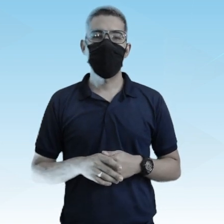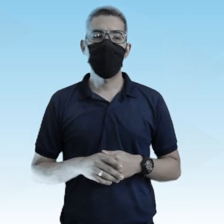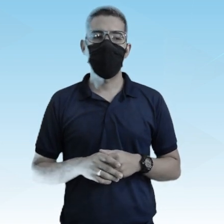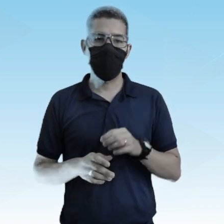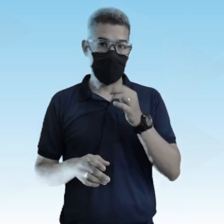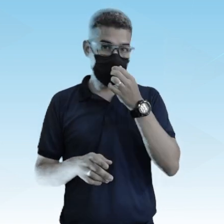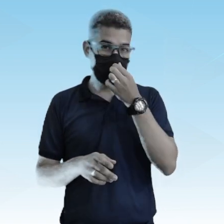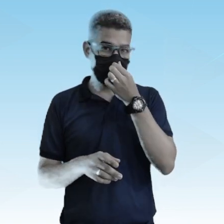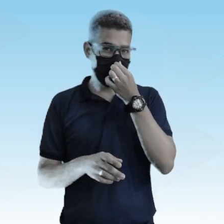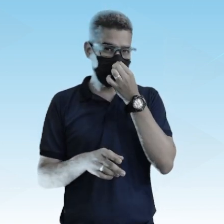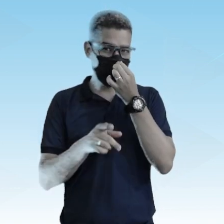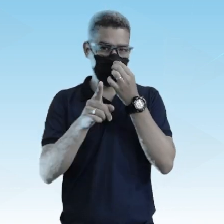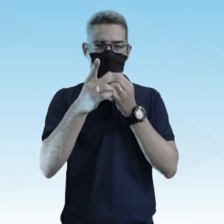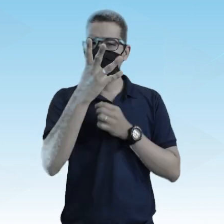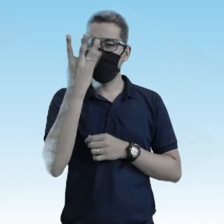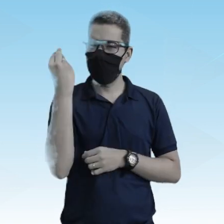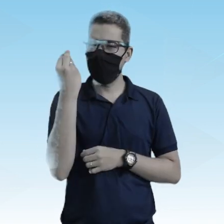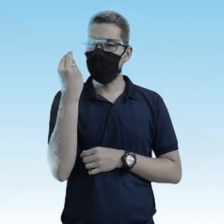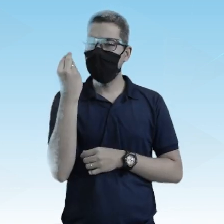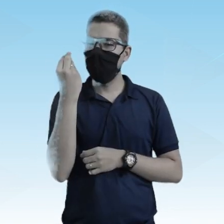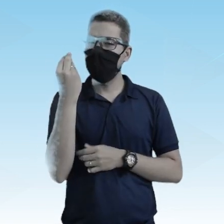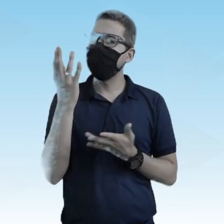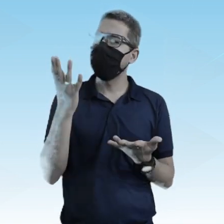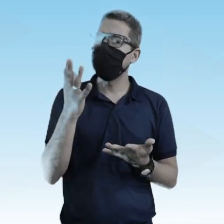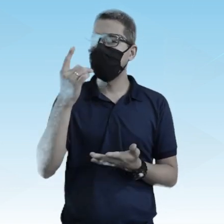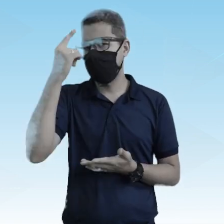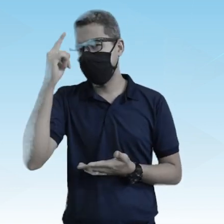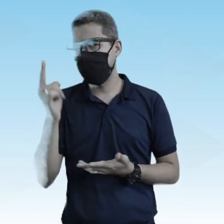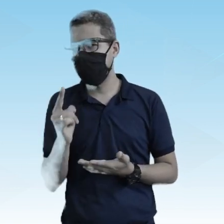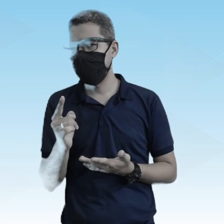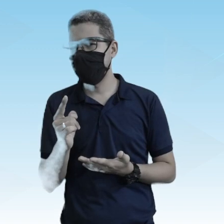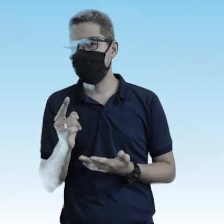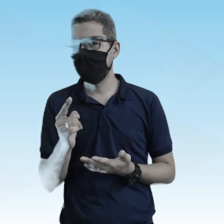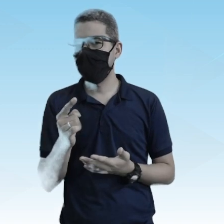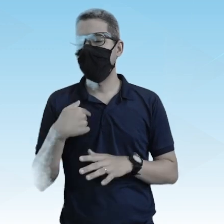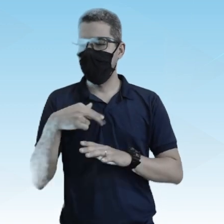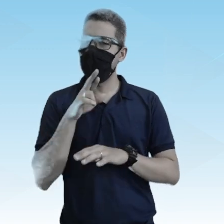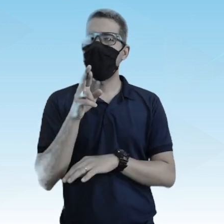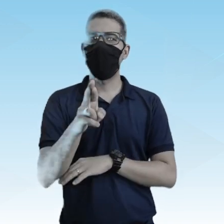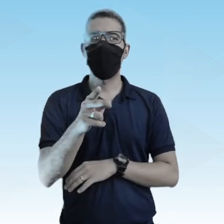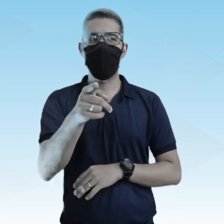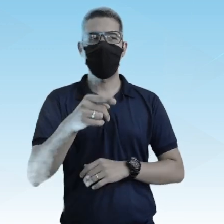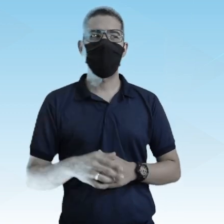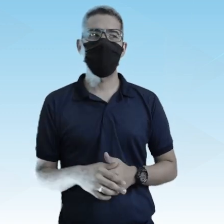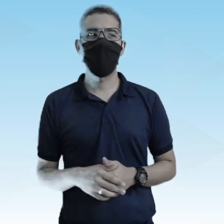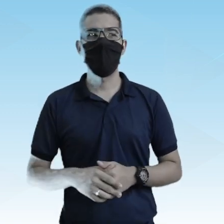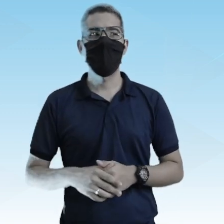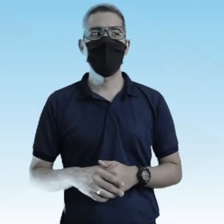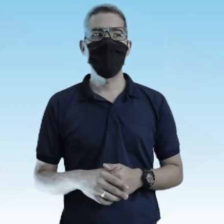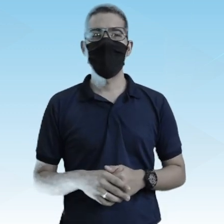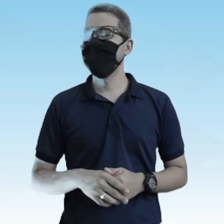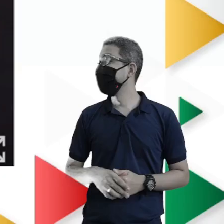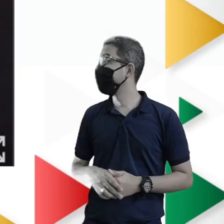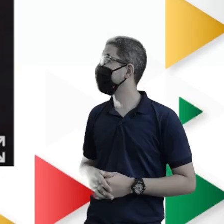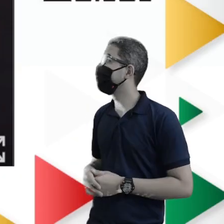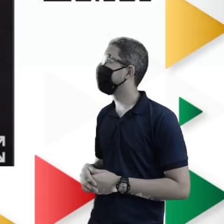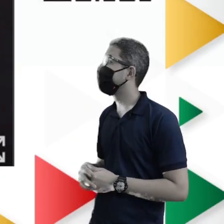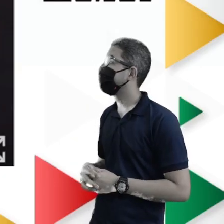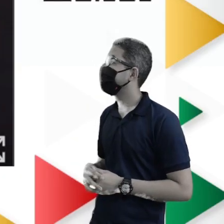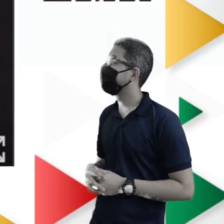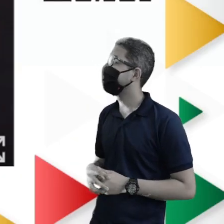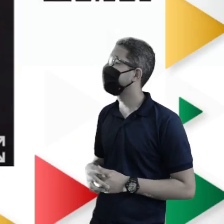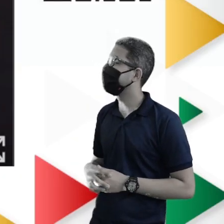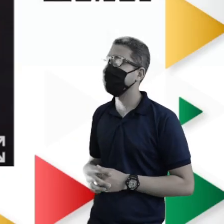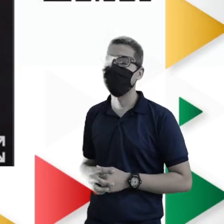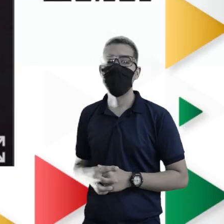saber, não. Eu vou responder contigo. Eu sei que você já sabe. Eu sei, mas eu vou responder, tá bom? Vamos lá conosco para a gente poder entender